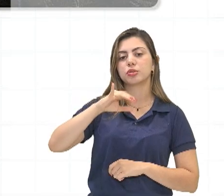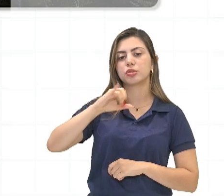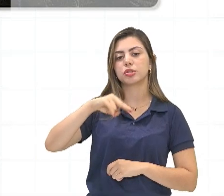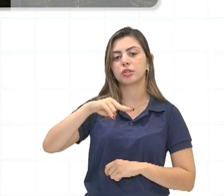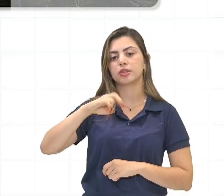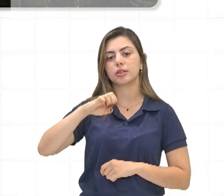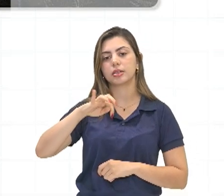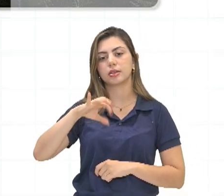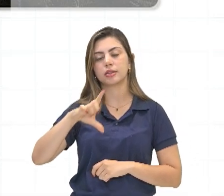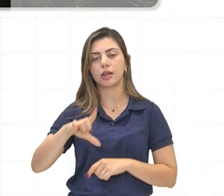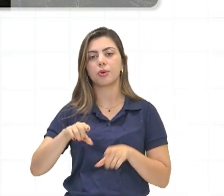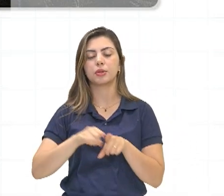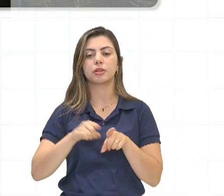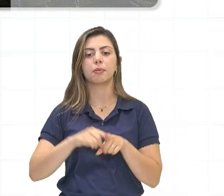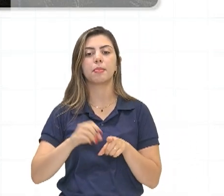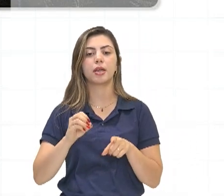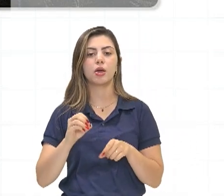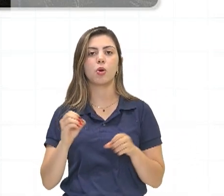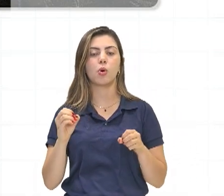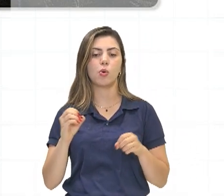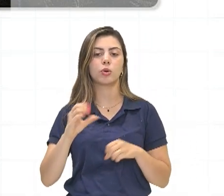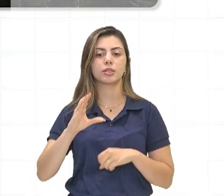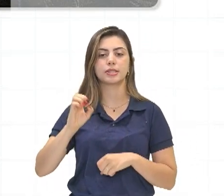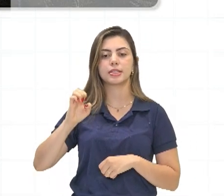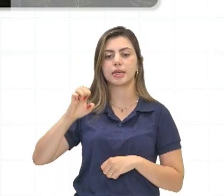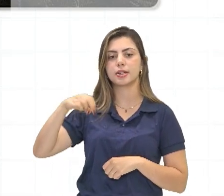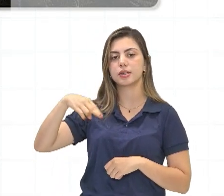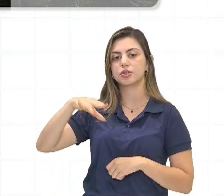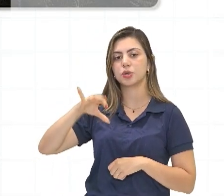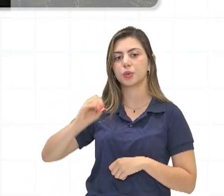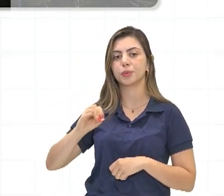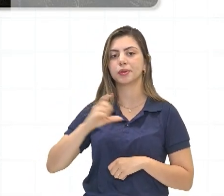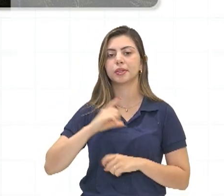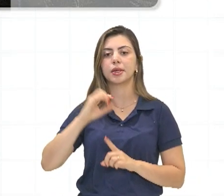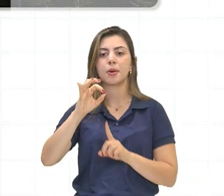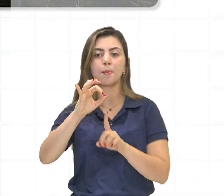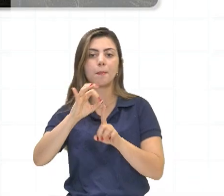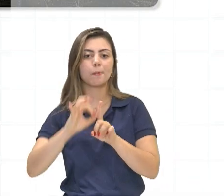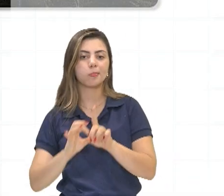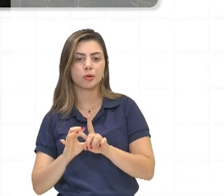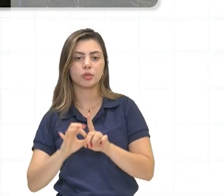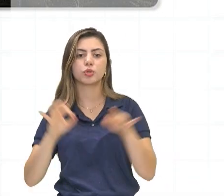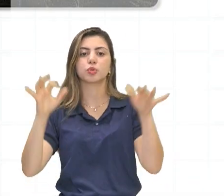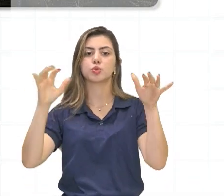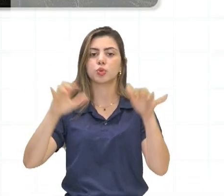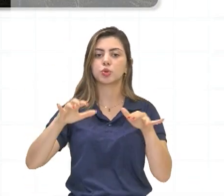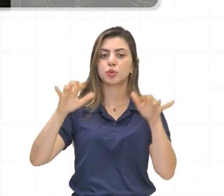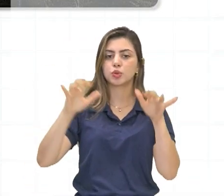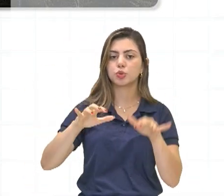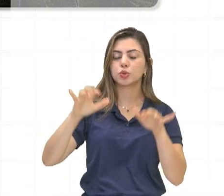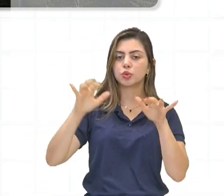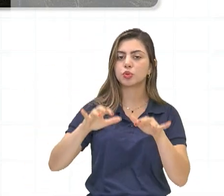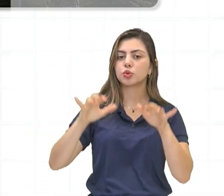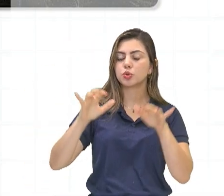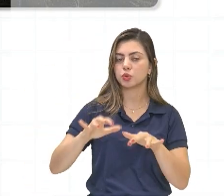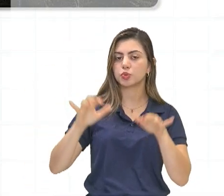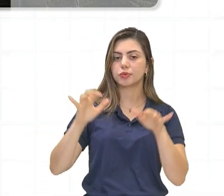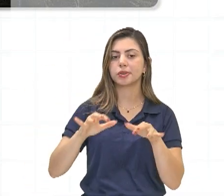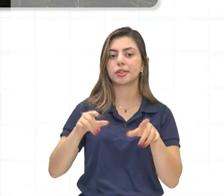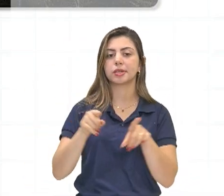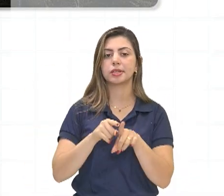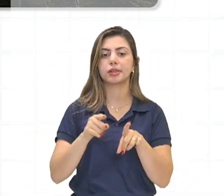oceânico. Registra temperaturas amenas, chuvas recorrentes e